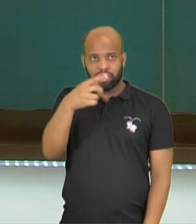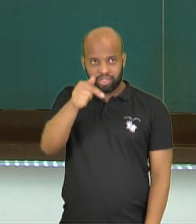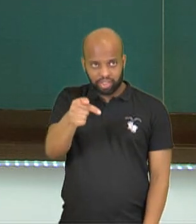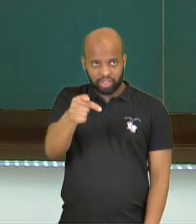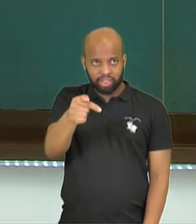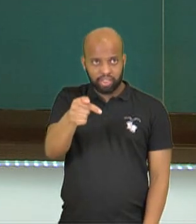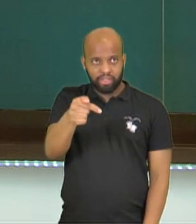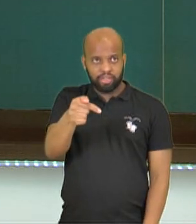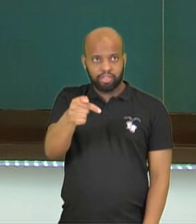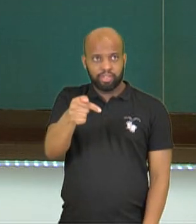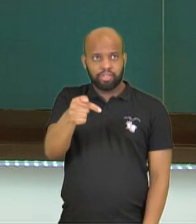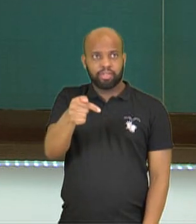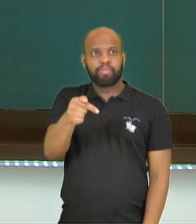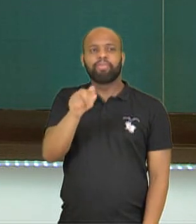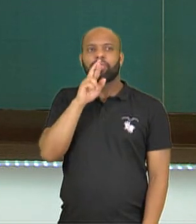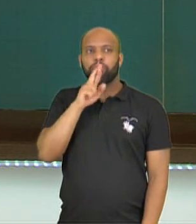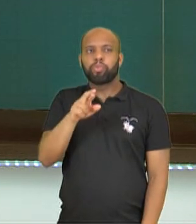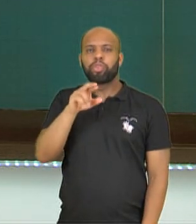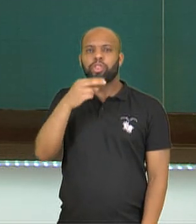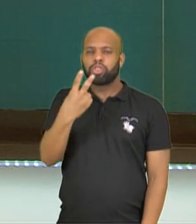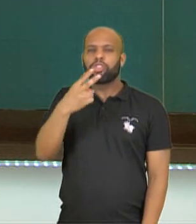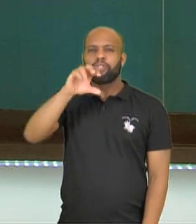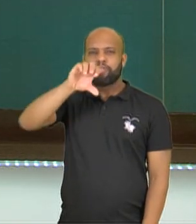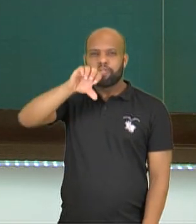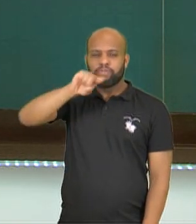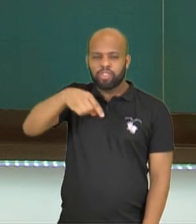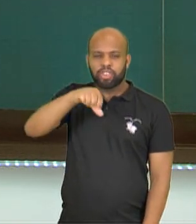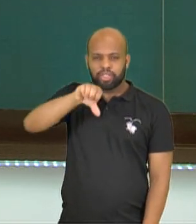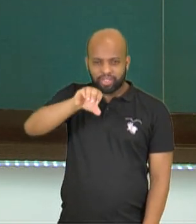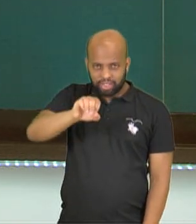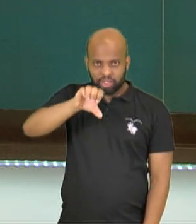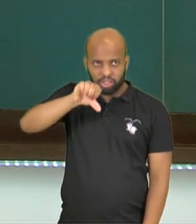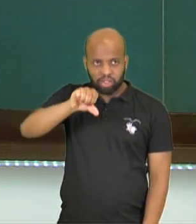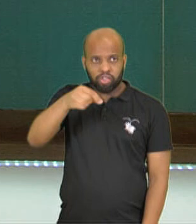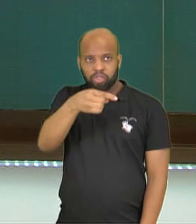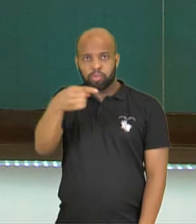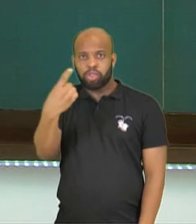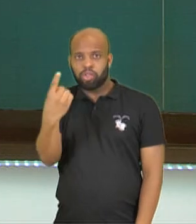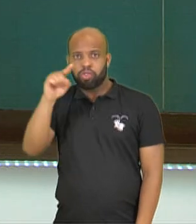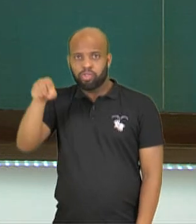0,47? 2,09. E menos 1,23?